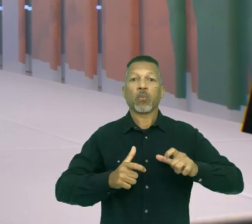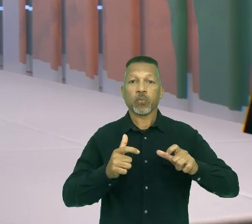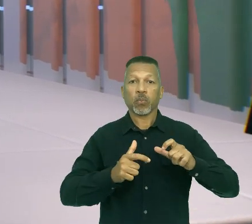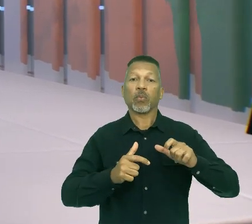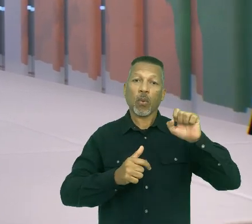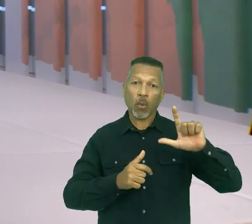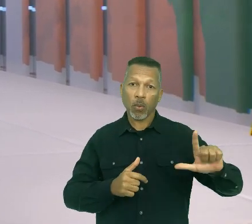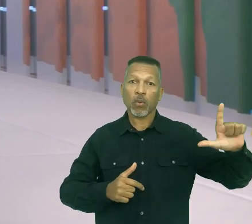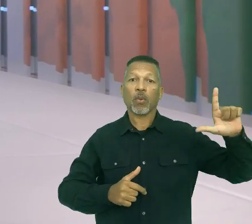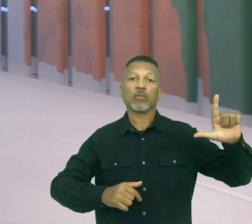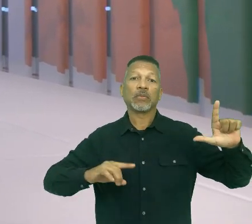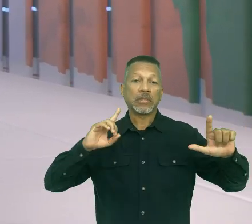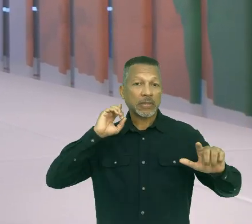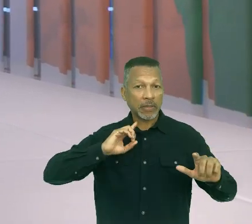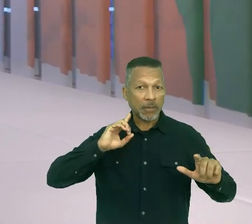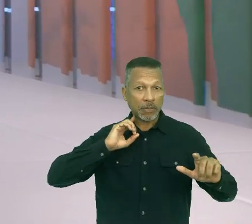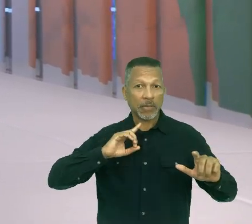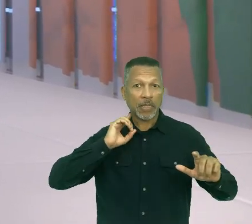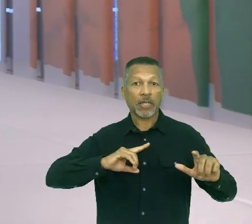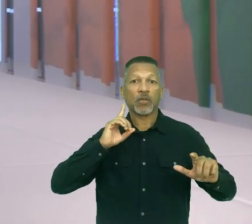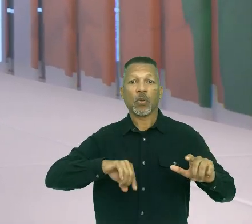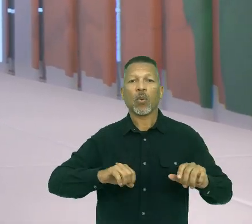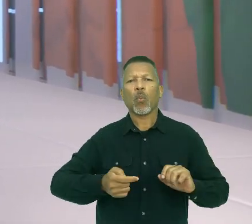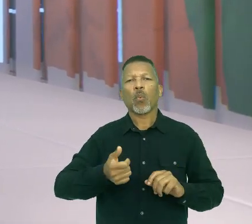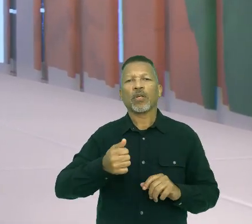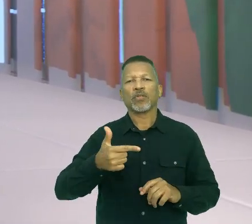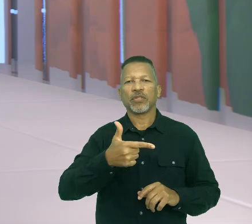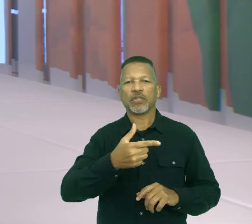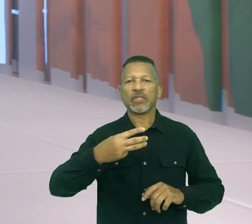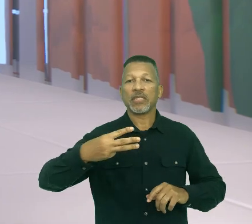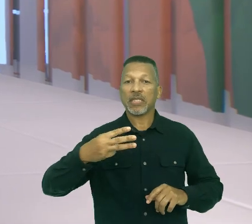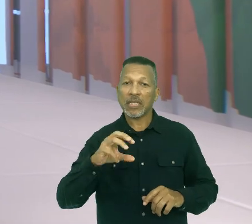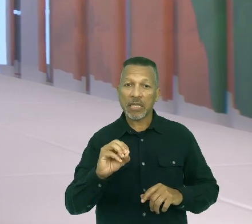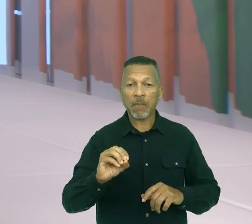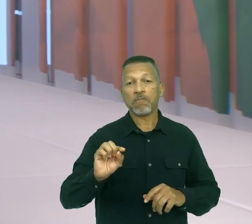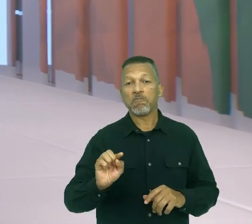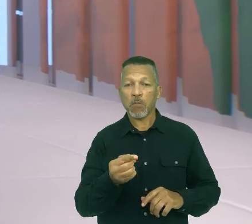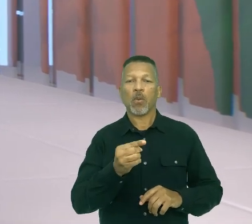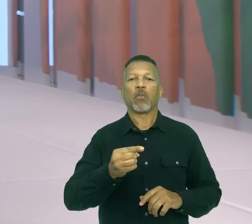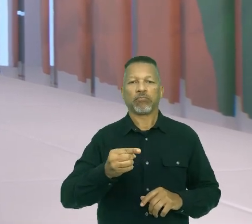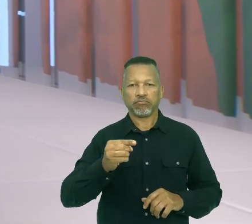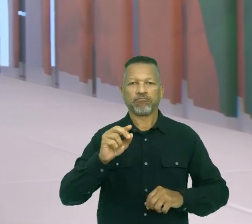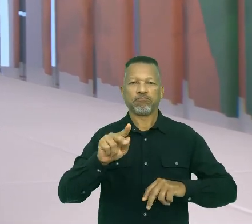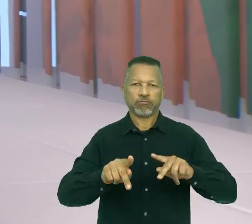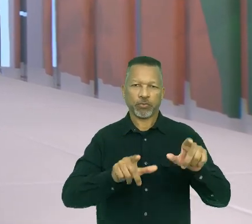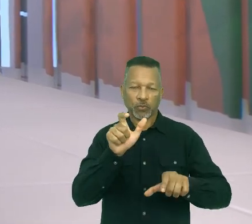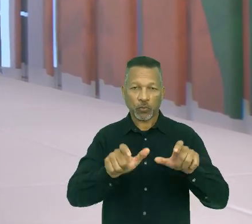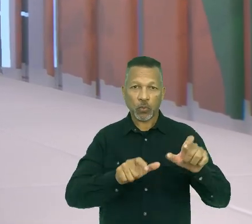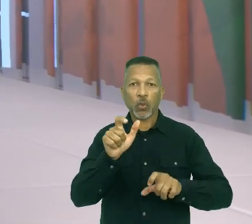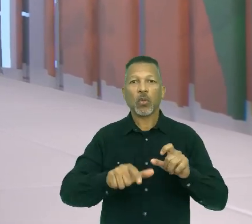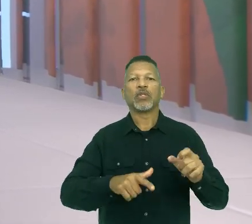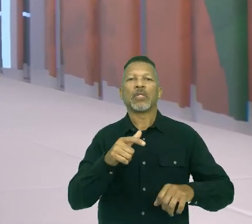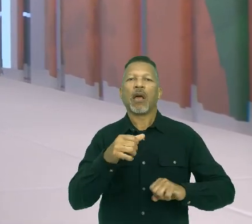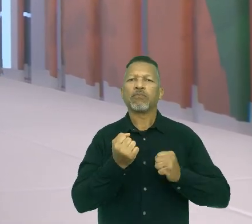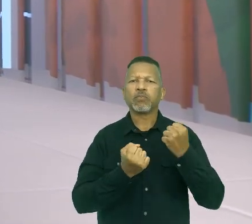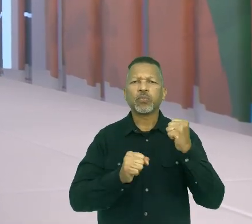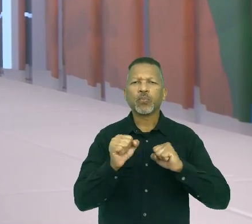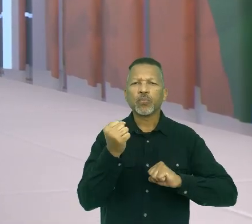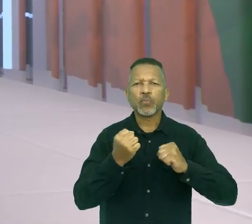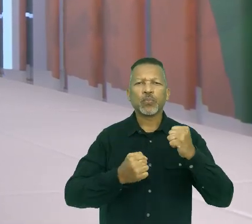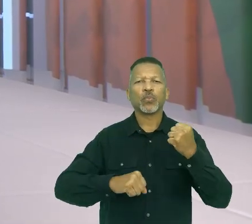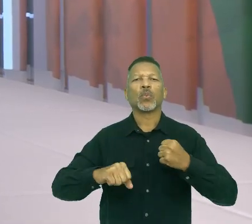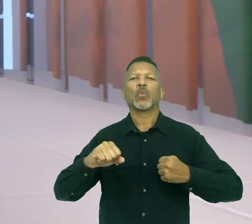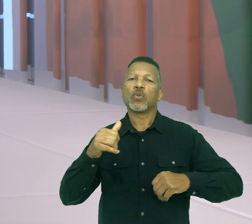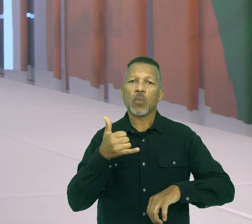de Minas Gerais, com quase 230 mil habitantes, onde se encontra a maior usina siderúrgica da